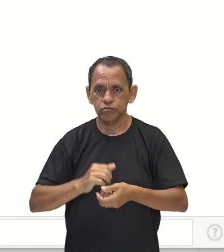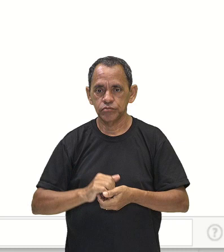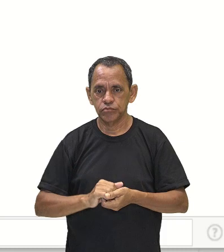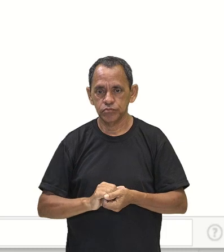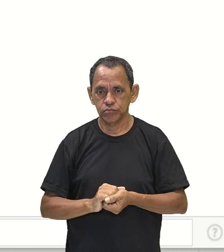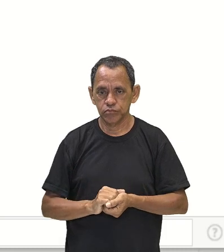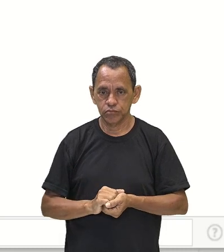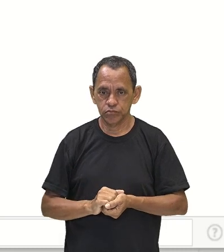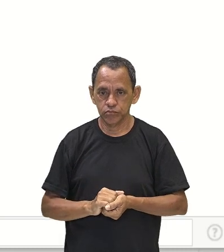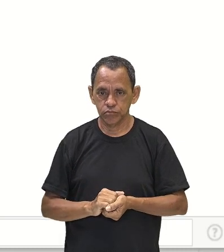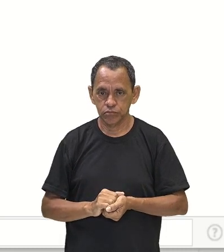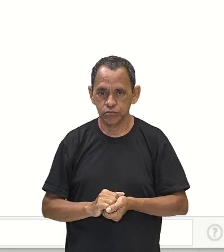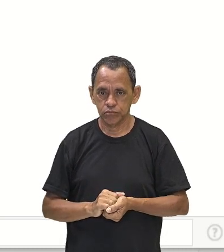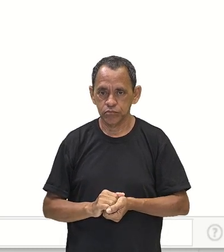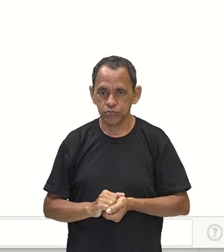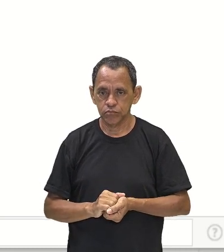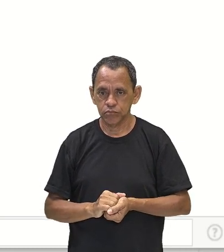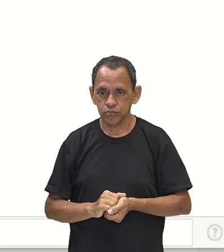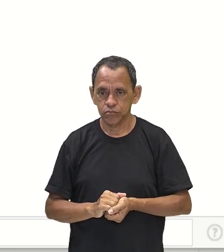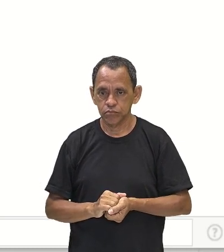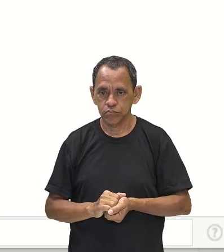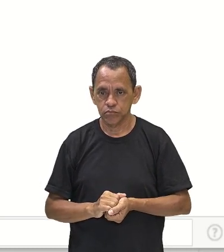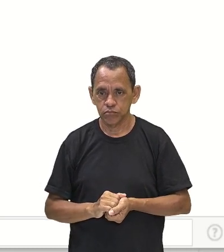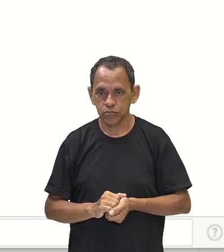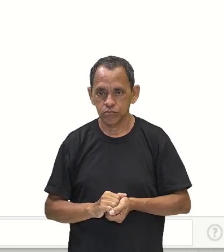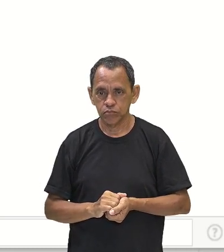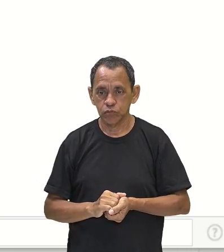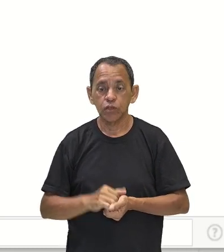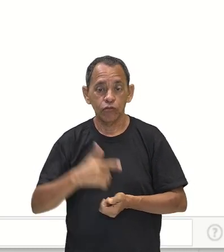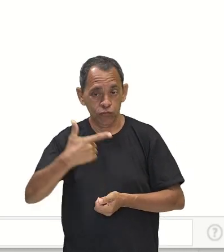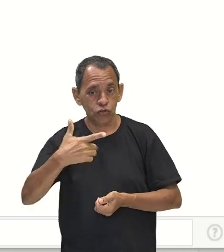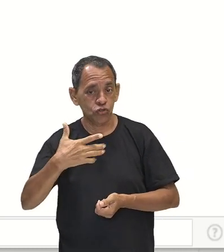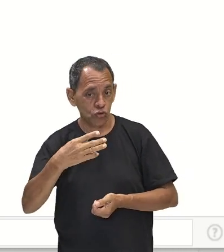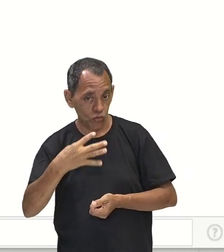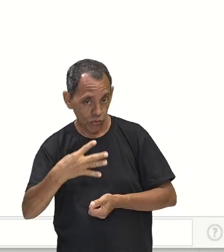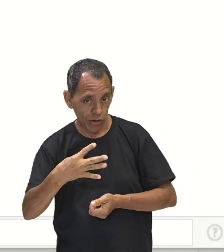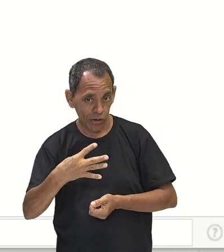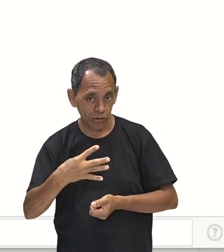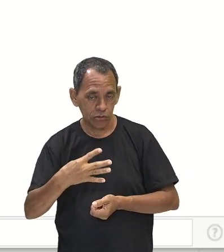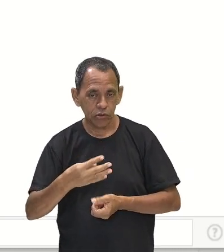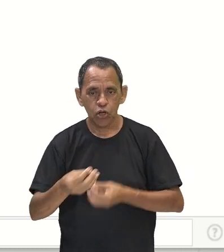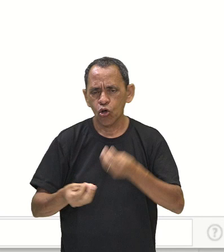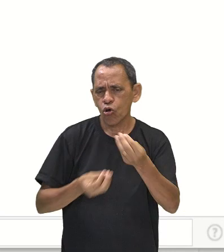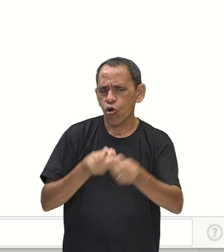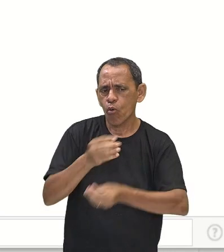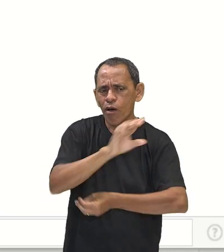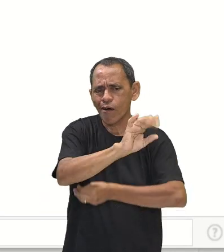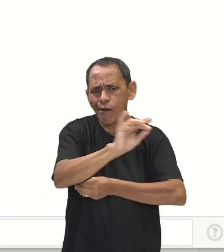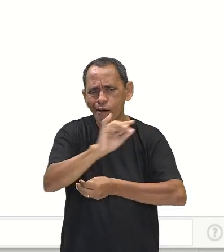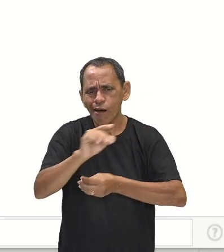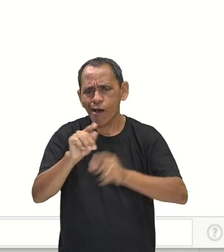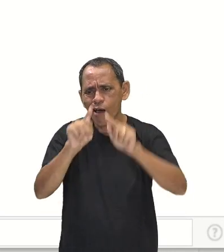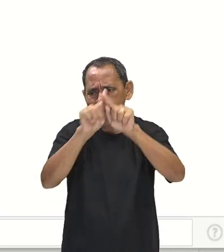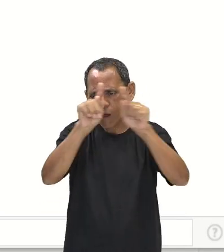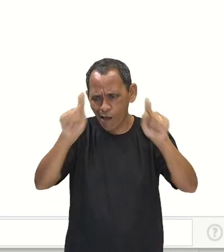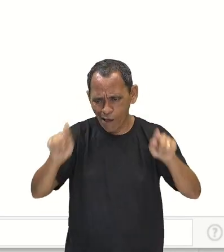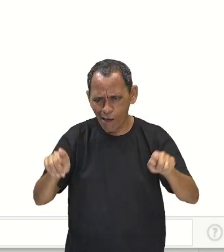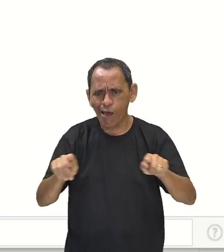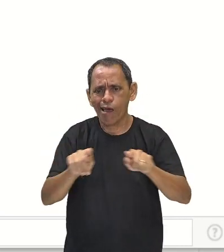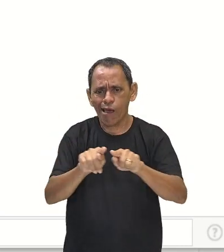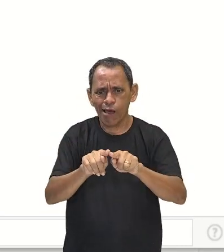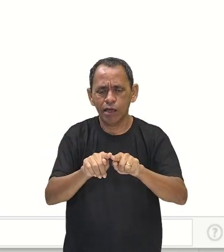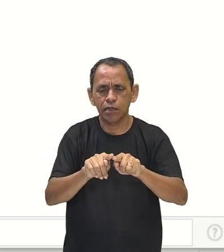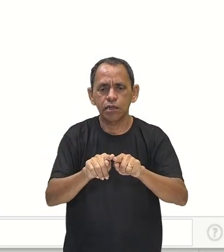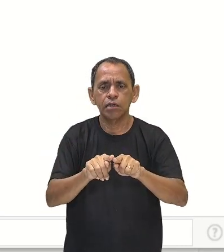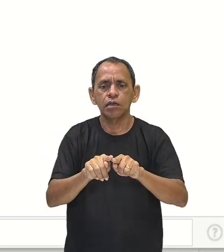vértices. 6 vezes 4, 24. Como cada aresta, né, compartilha de 2 vértices,